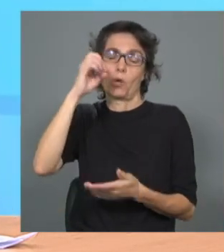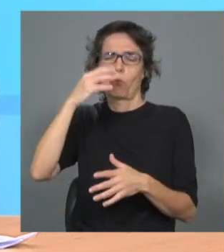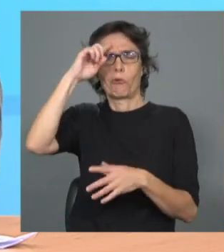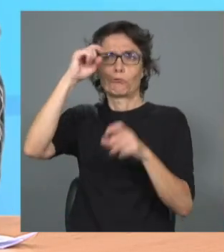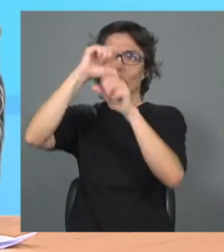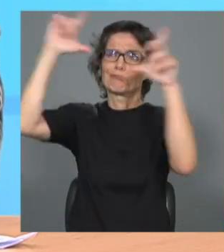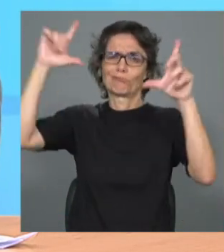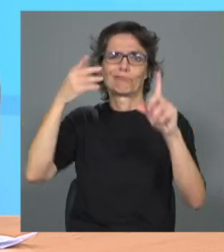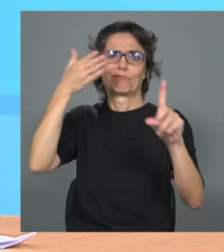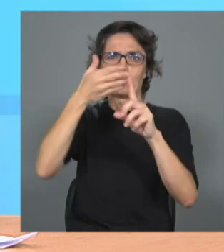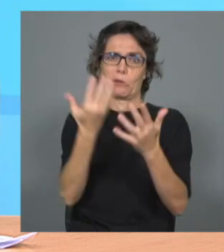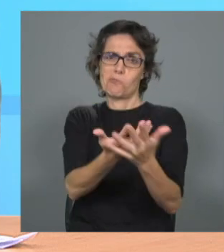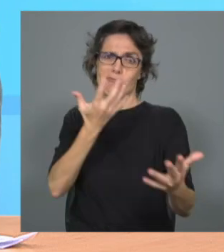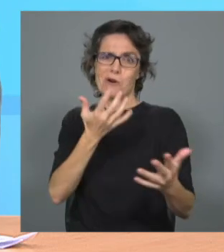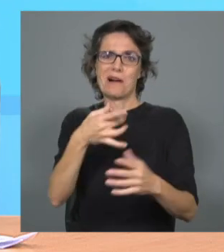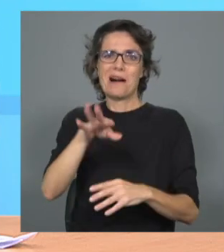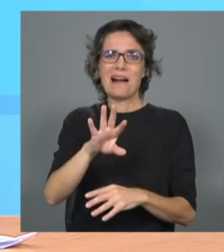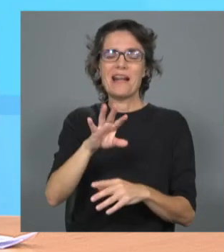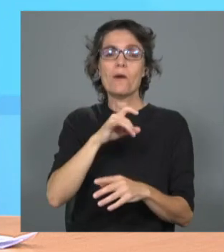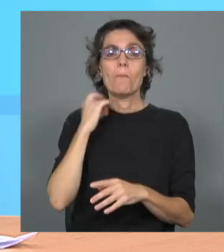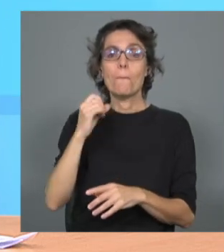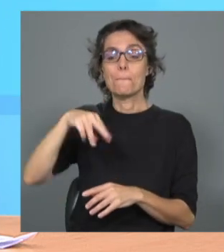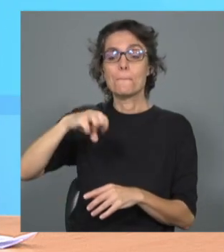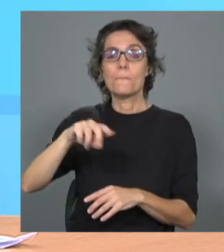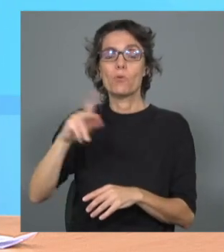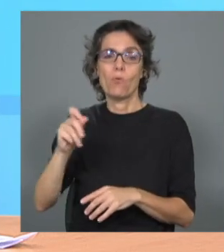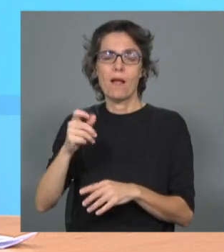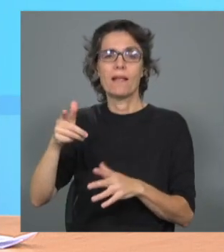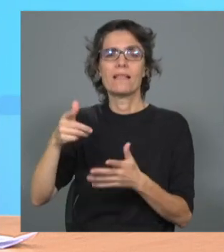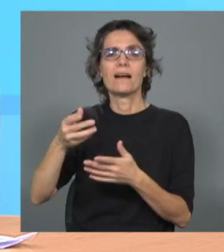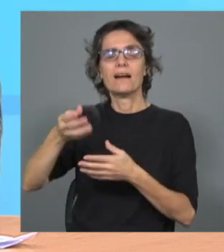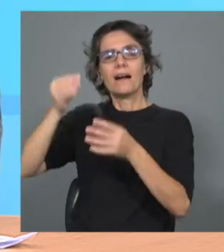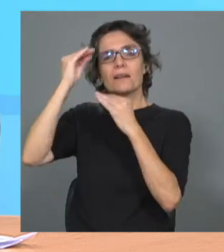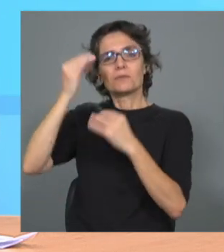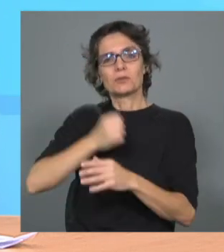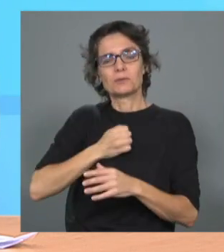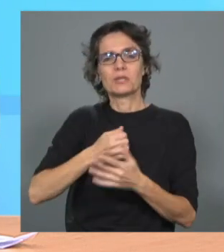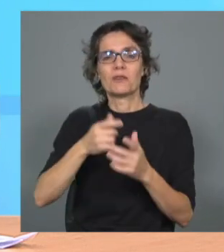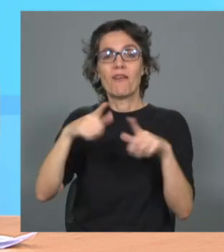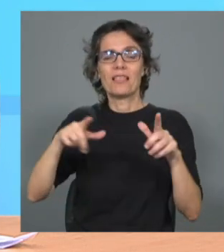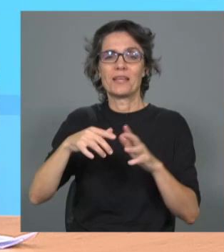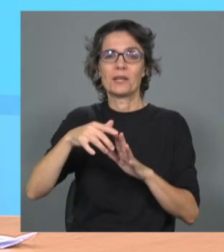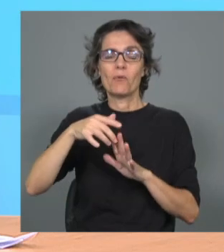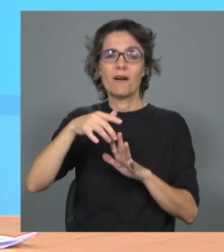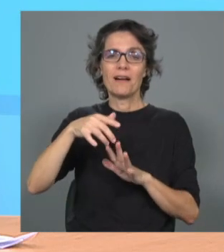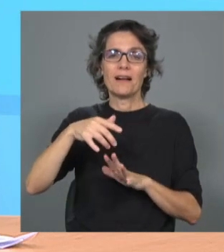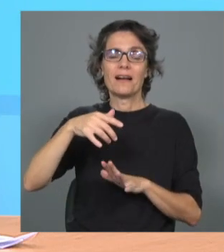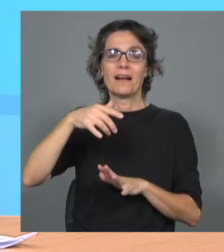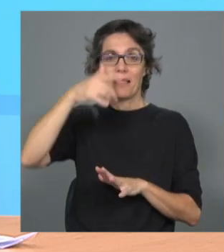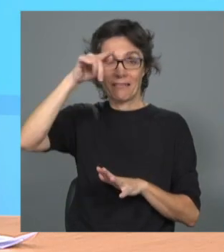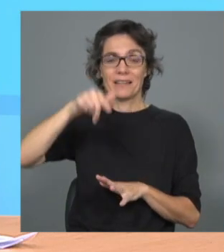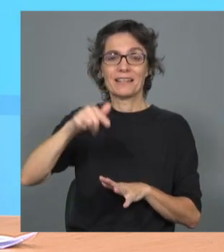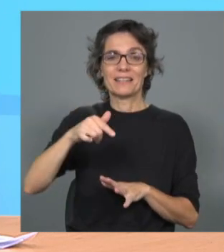missão. O padre Manuel era professor de latim, não esperava um dia ser professor de latim em África